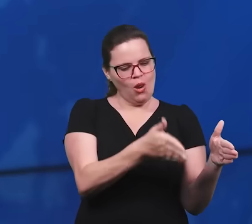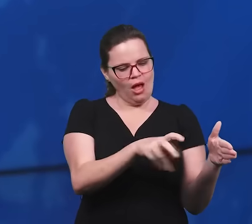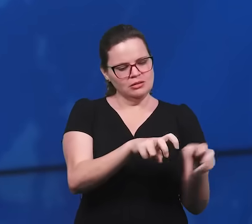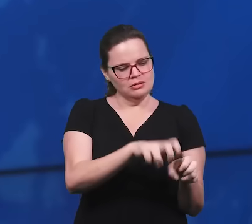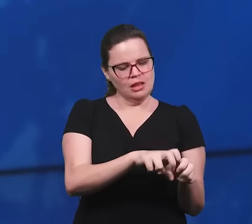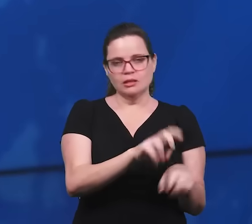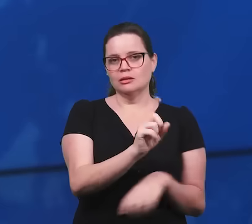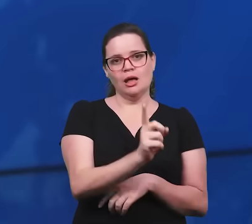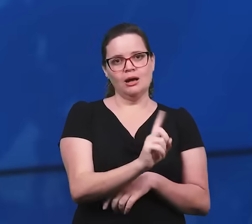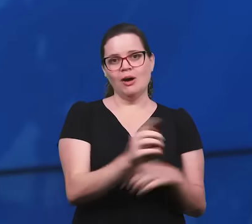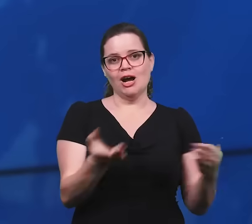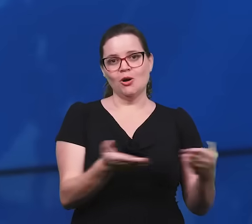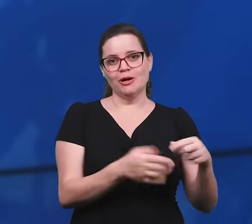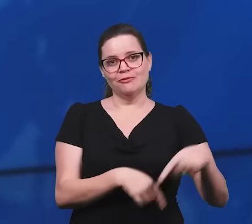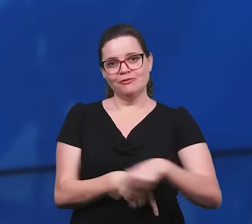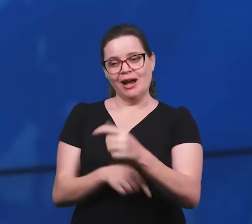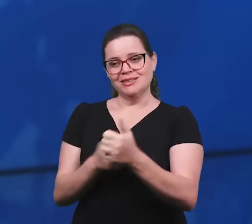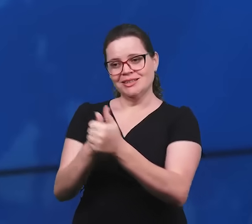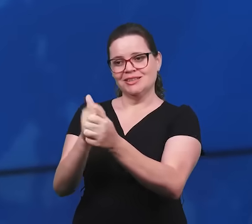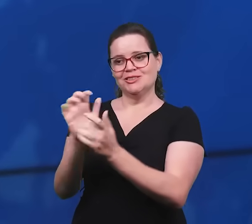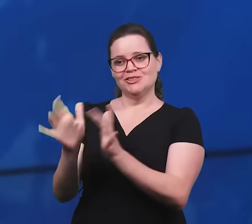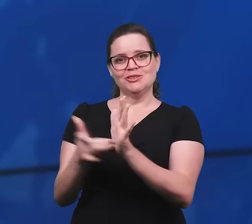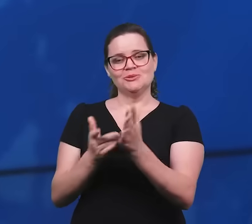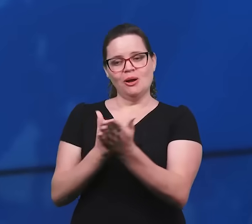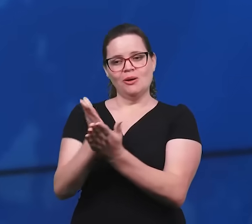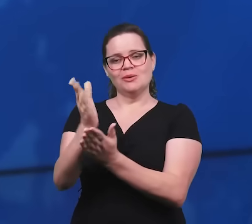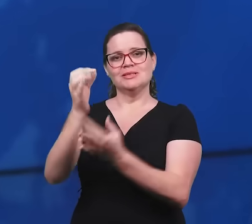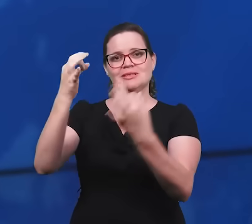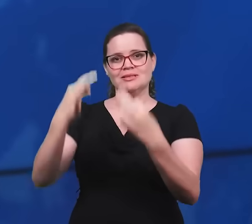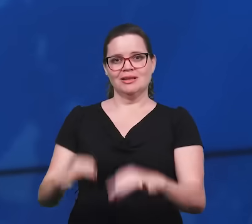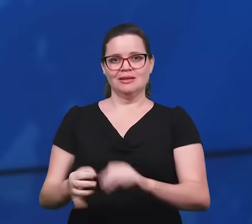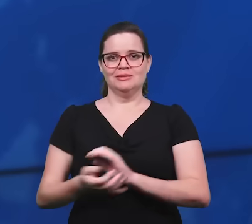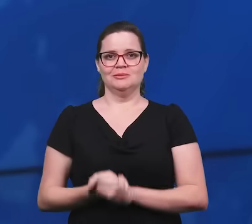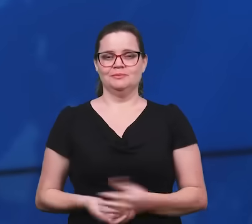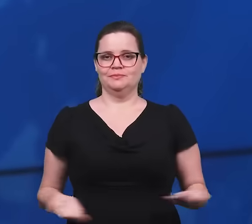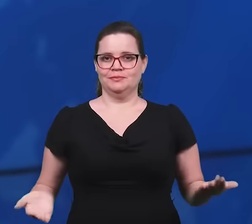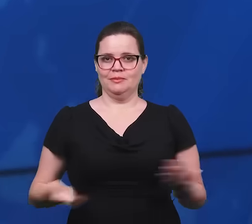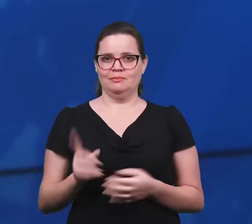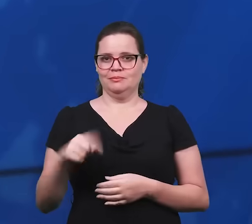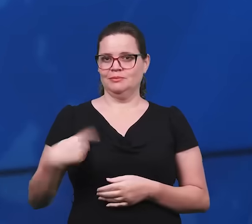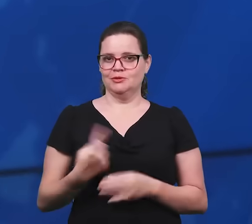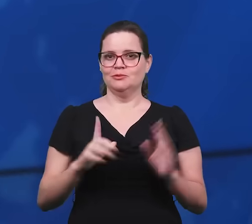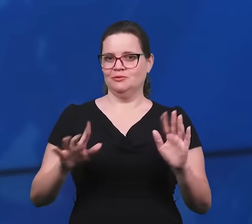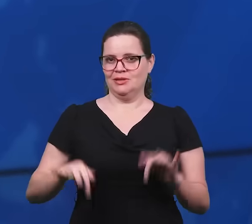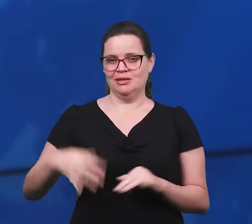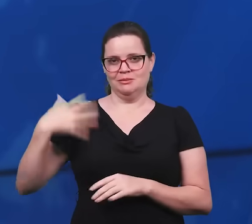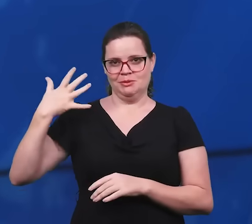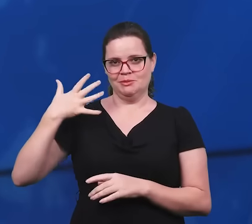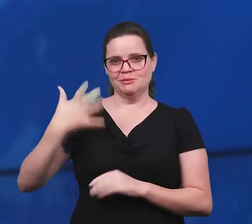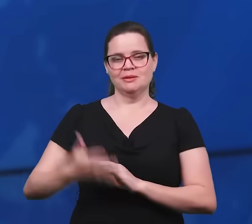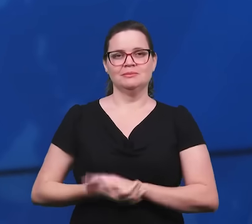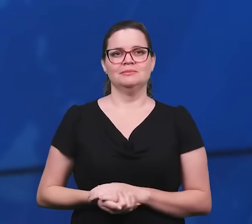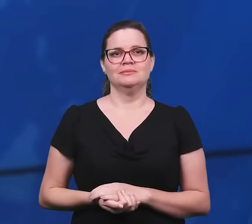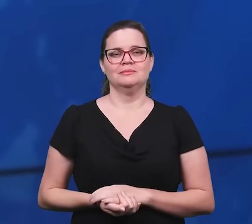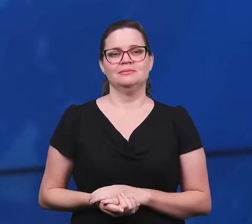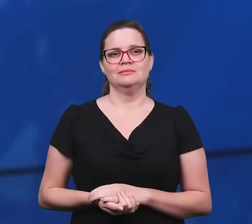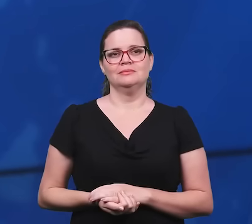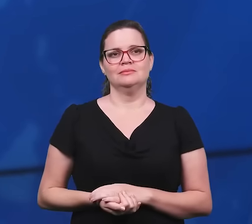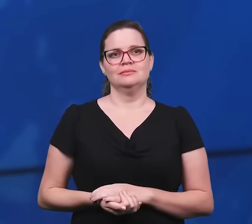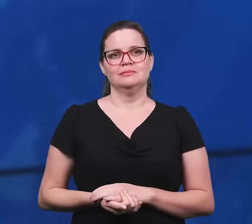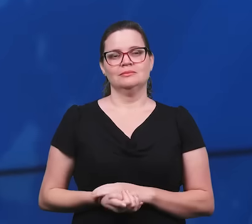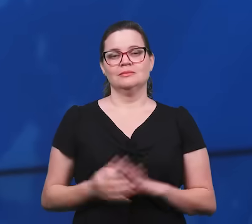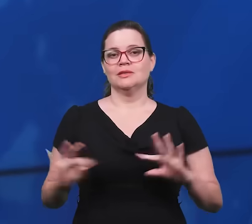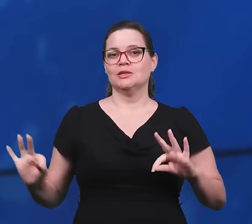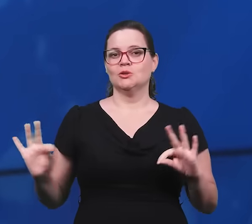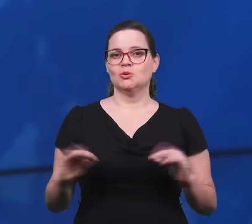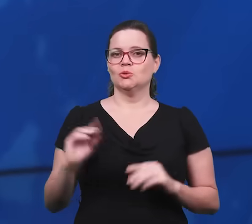o caminho, a verdade e a vida. Que nós possamos encerrar agora essa palavra e que